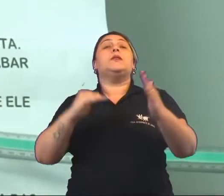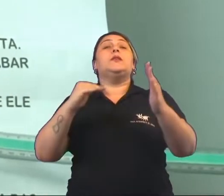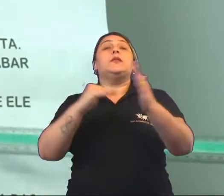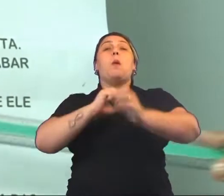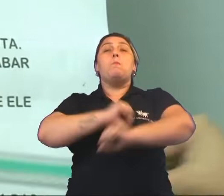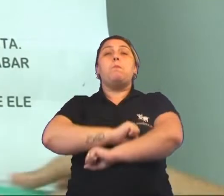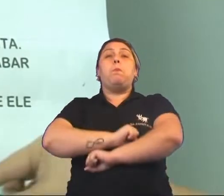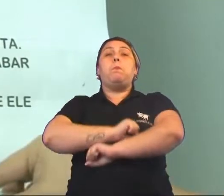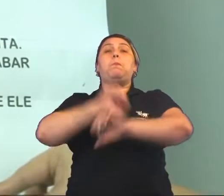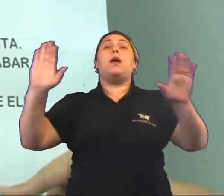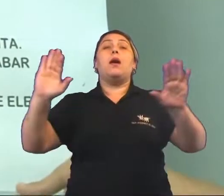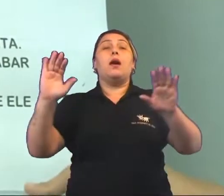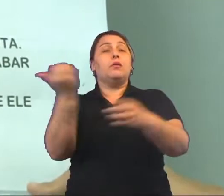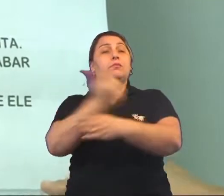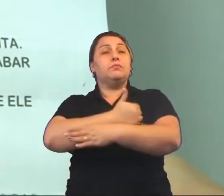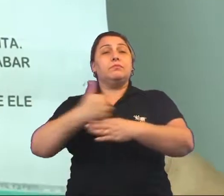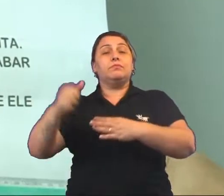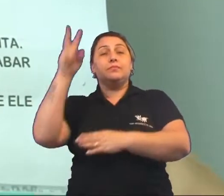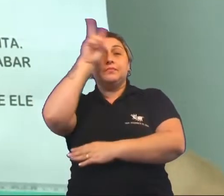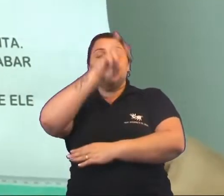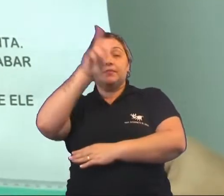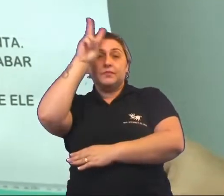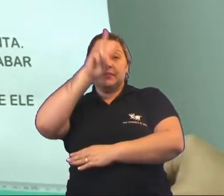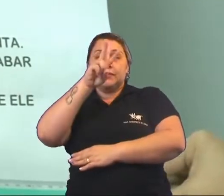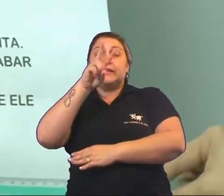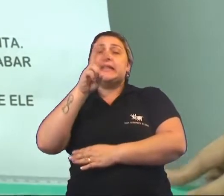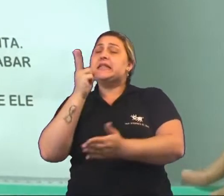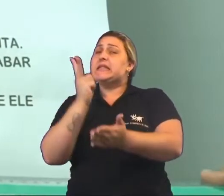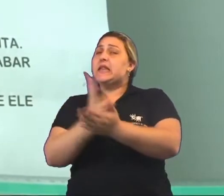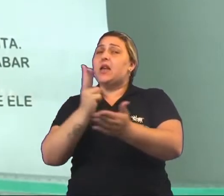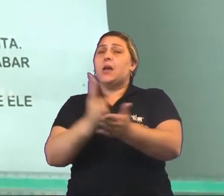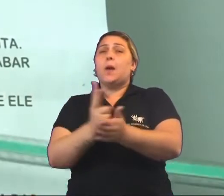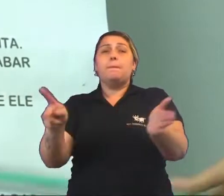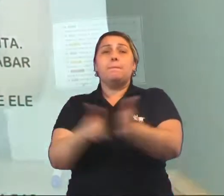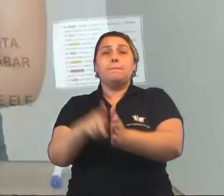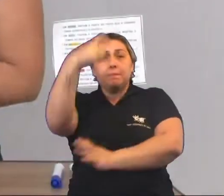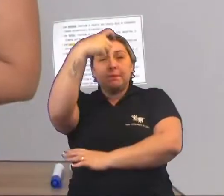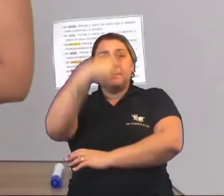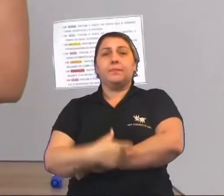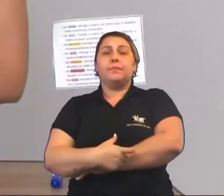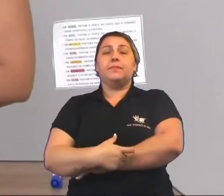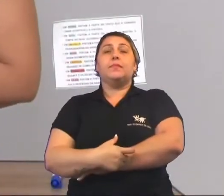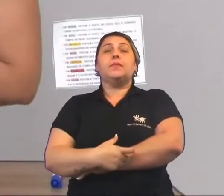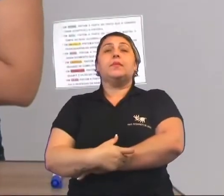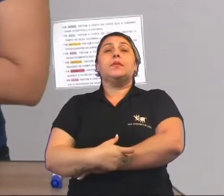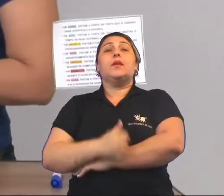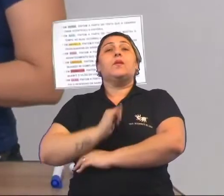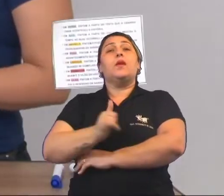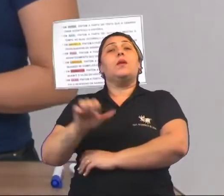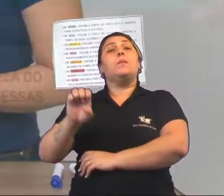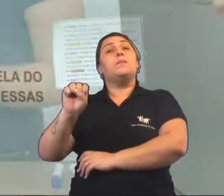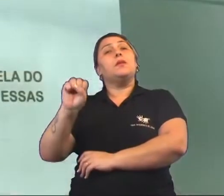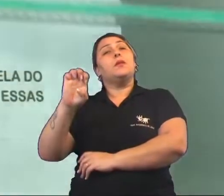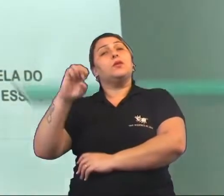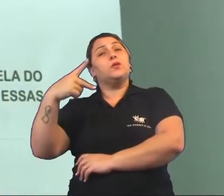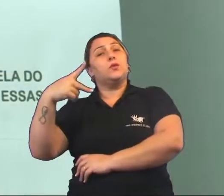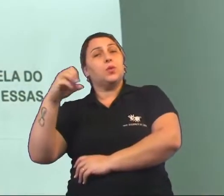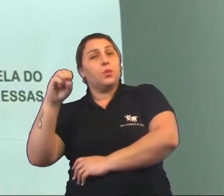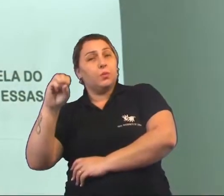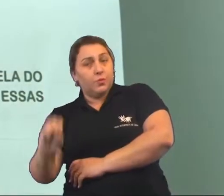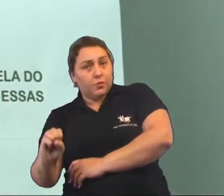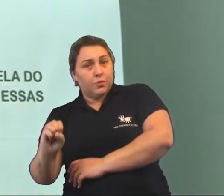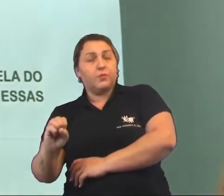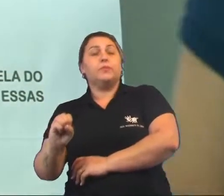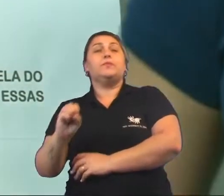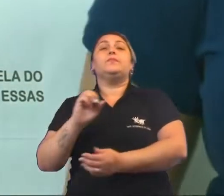até estourar. Moral da história: seja sempre você mesmo. Fábulas de Esopo, São Paulo,